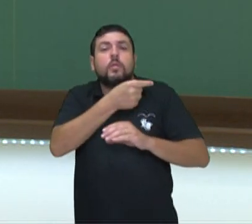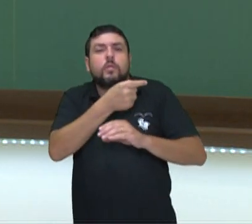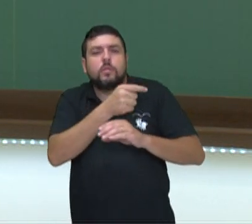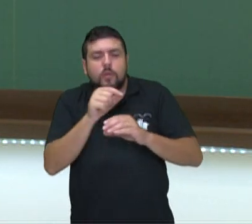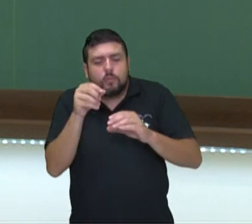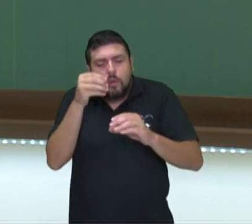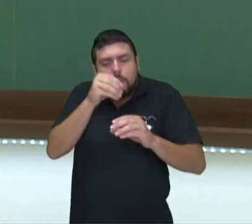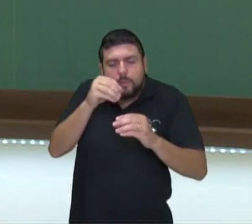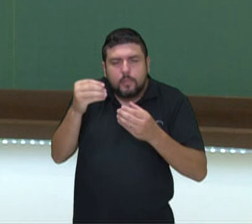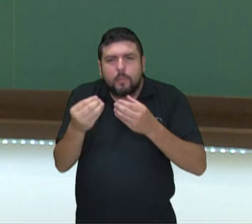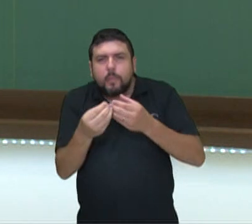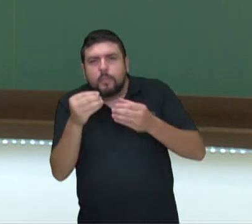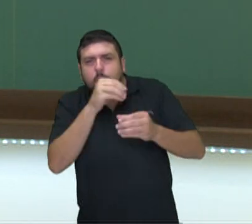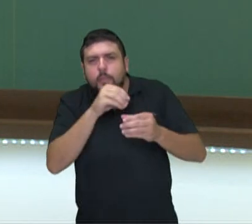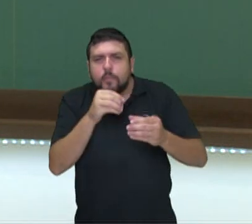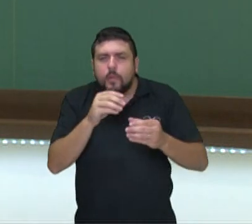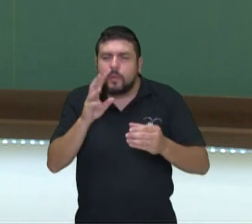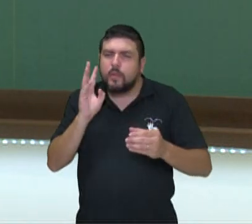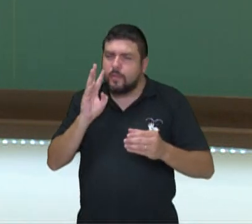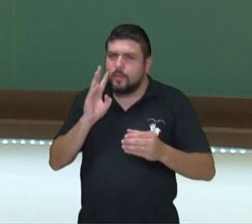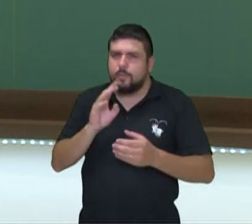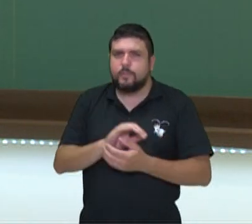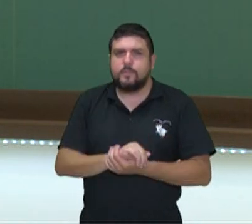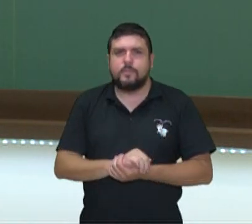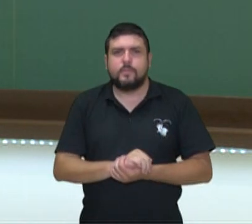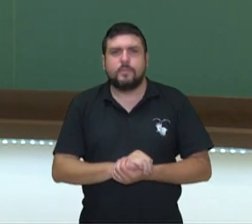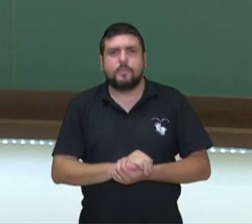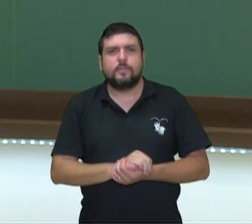vai ficar mais interessante o teu jogo, tá bom?